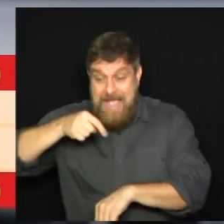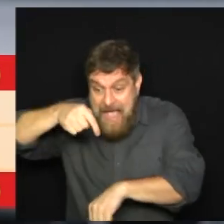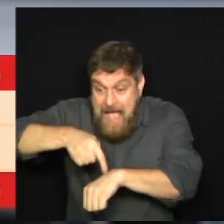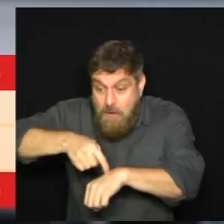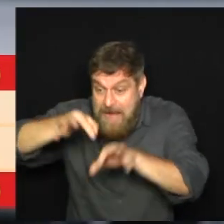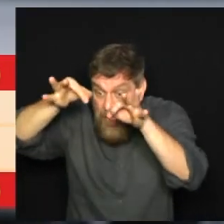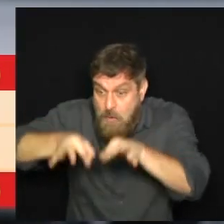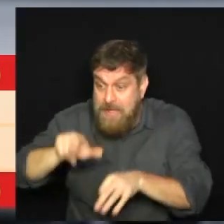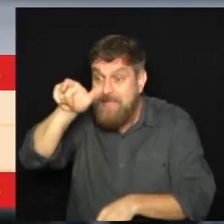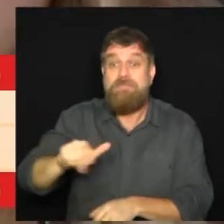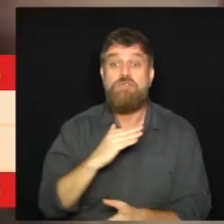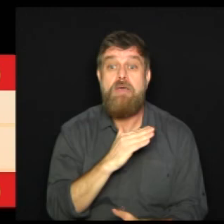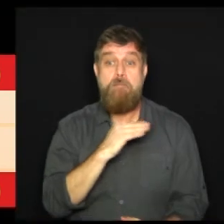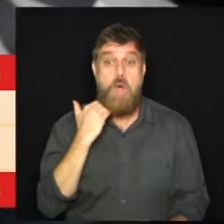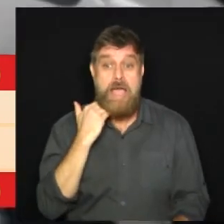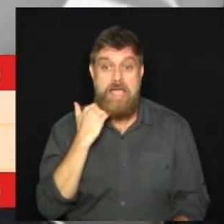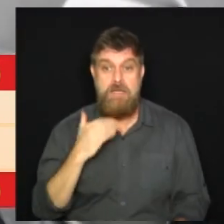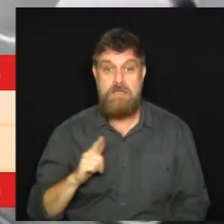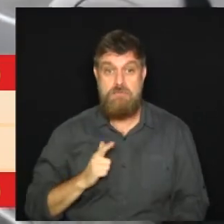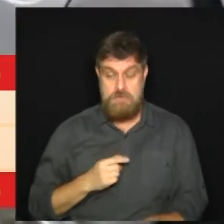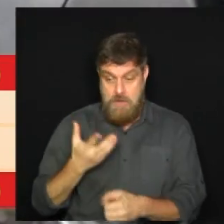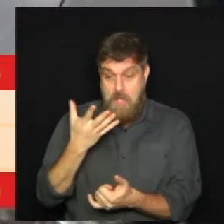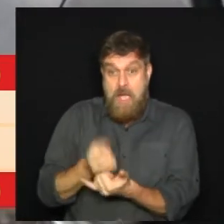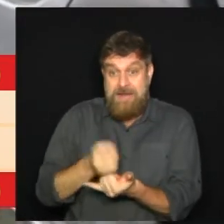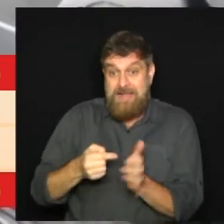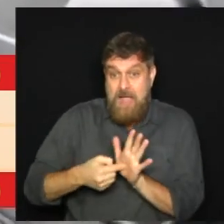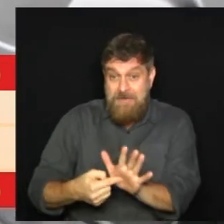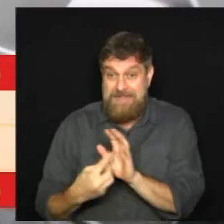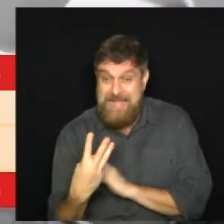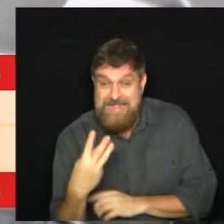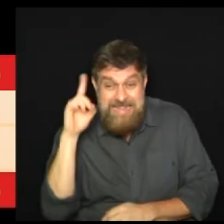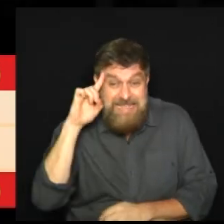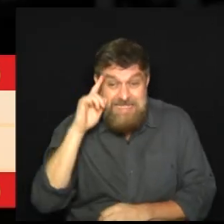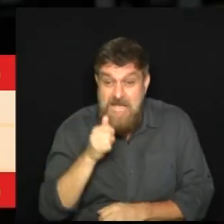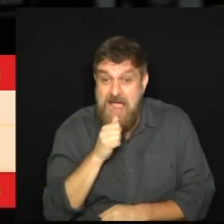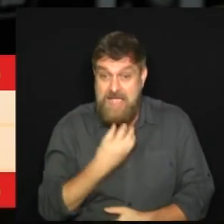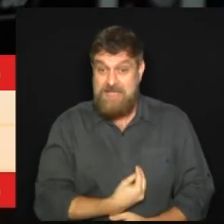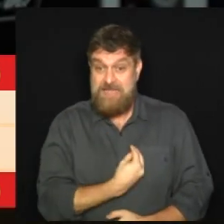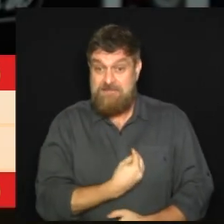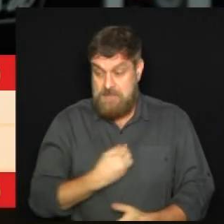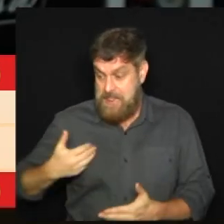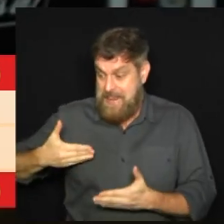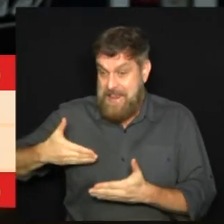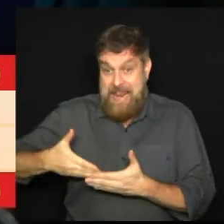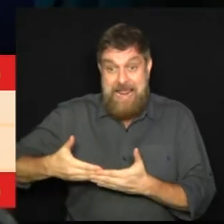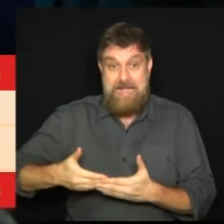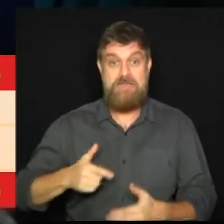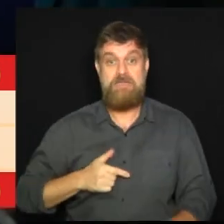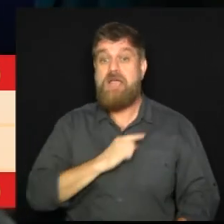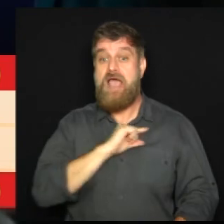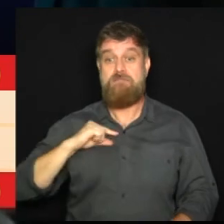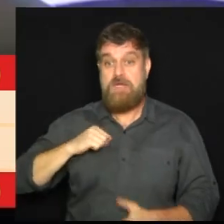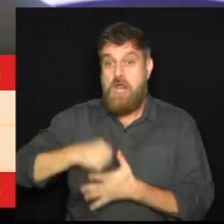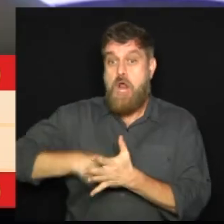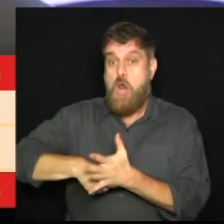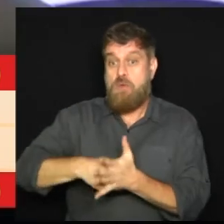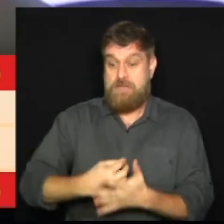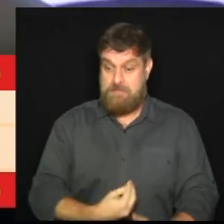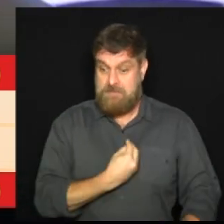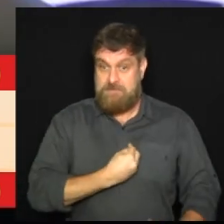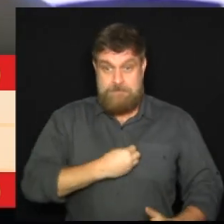tornar invisível, mas sua invenção acaba custando a sua sanidade. of everything. Uma jovem freira baixa